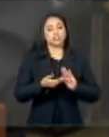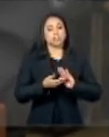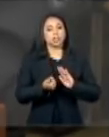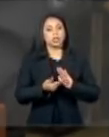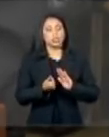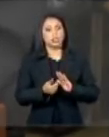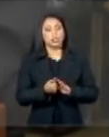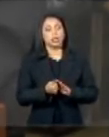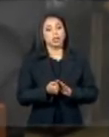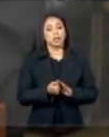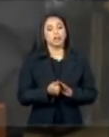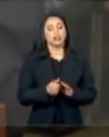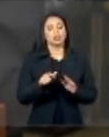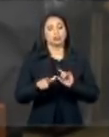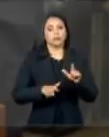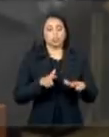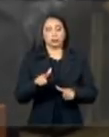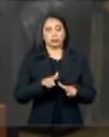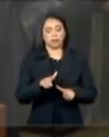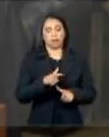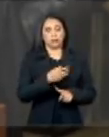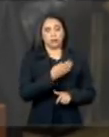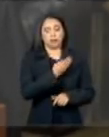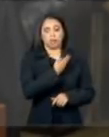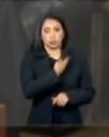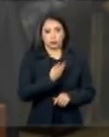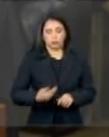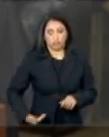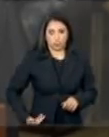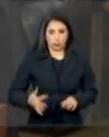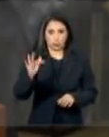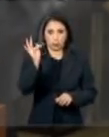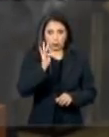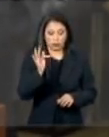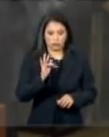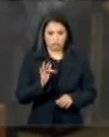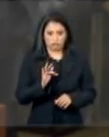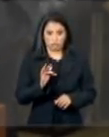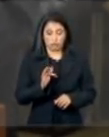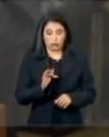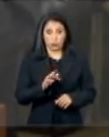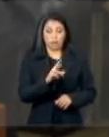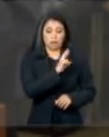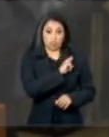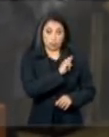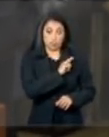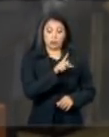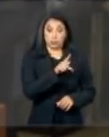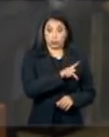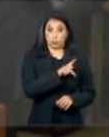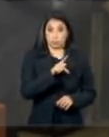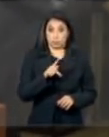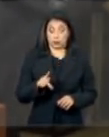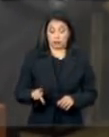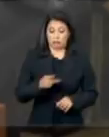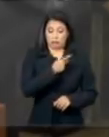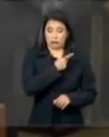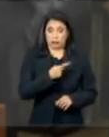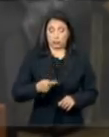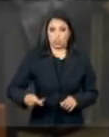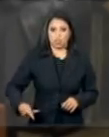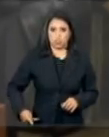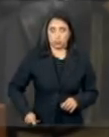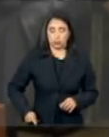forma da lei ou seja cabe ao presidente da república diretamente ou por delegação